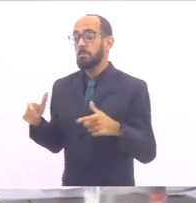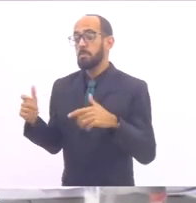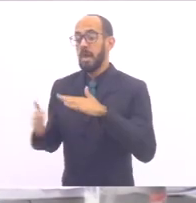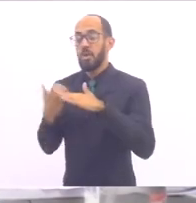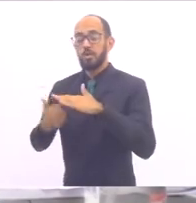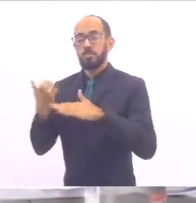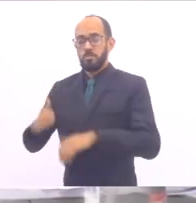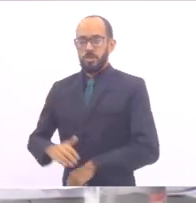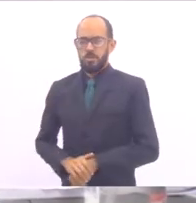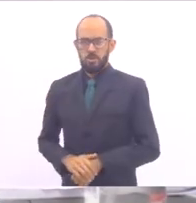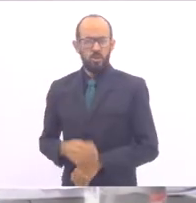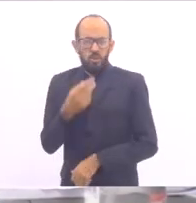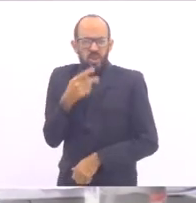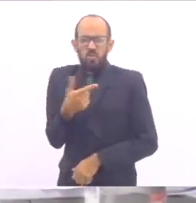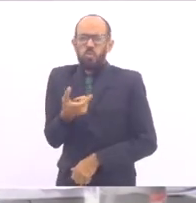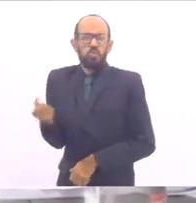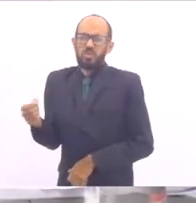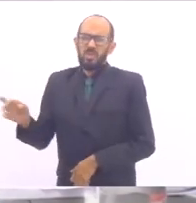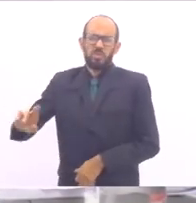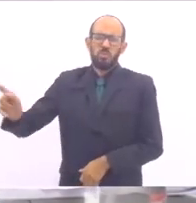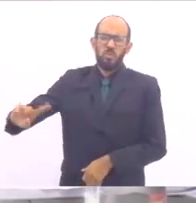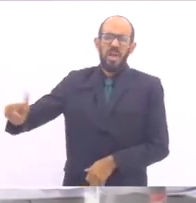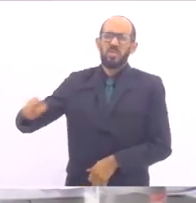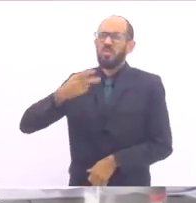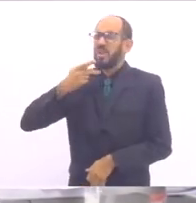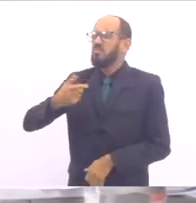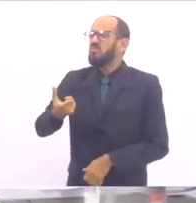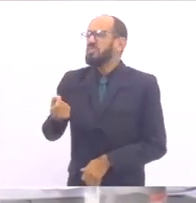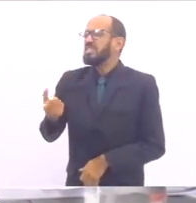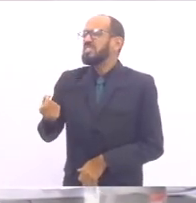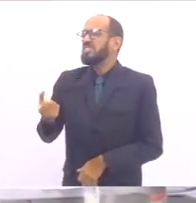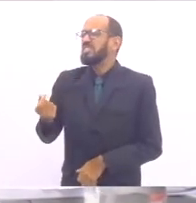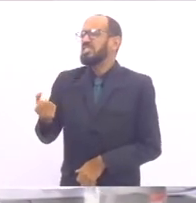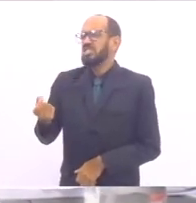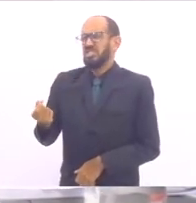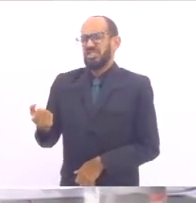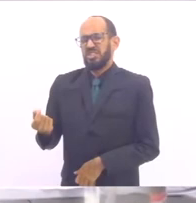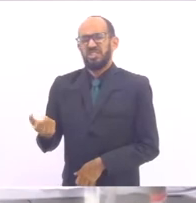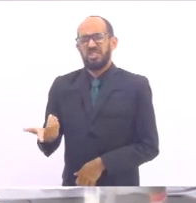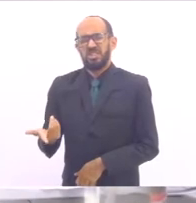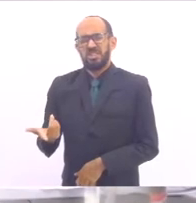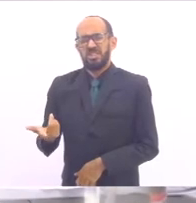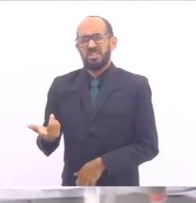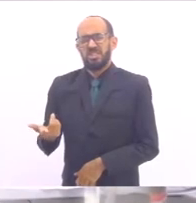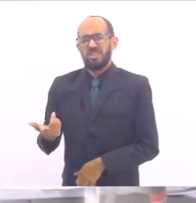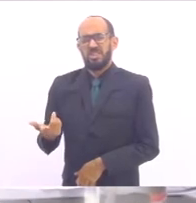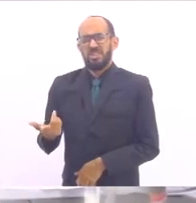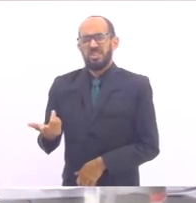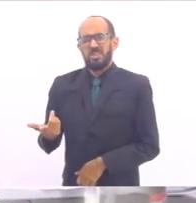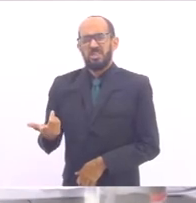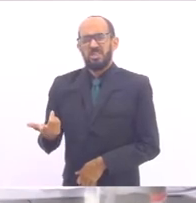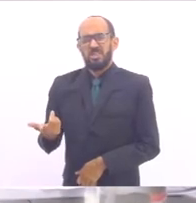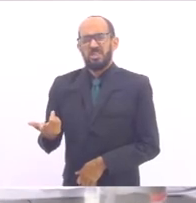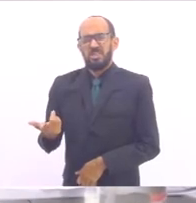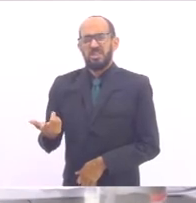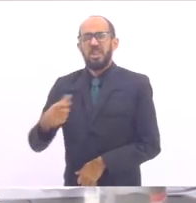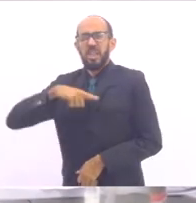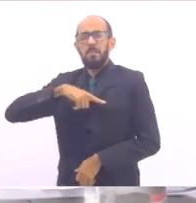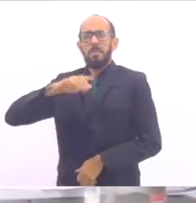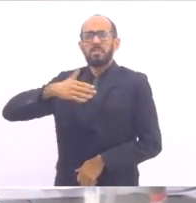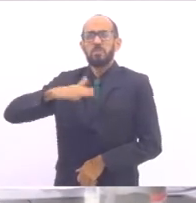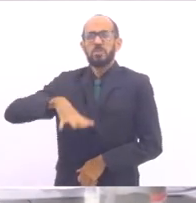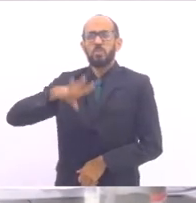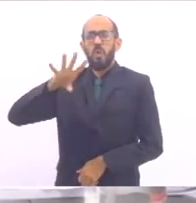eu nem estou dizendo os 200 maiores, os 20 maiores, seguramente deve ter aí pelo menos 30, 40% de todas as embalagens.